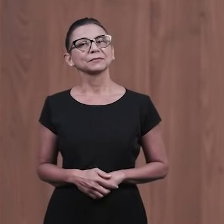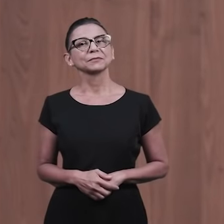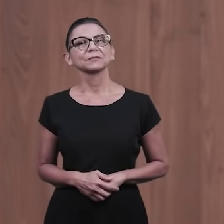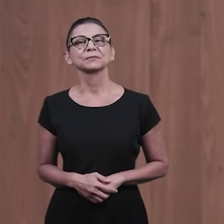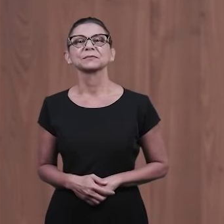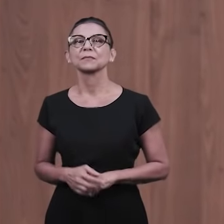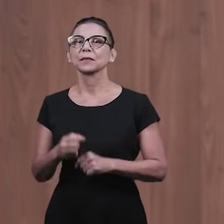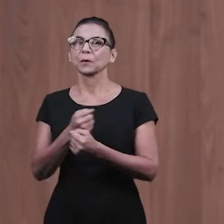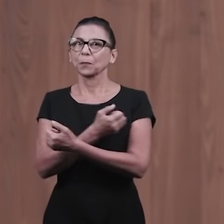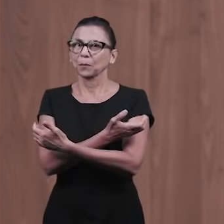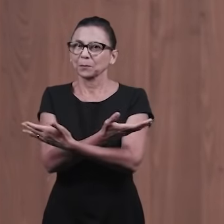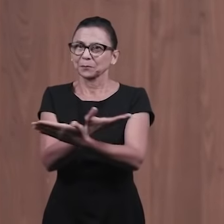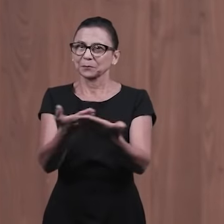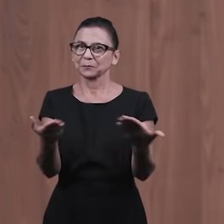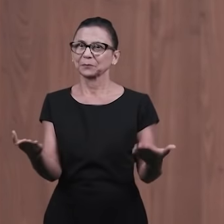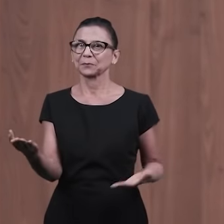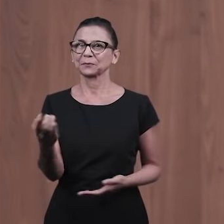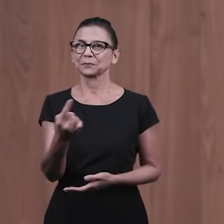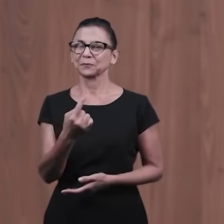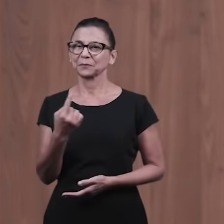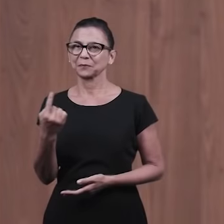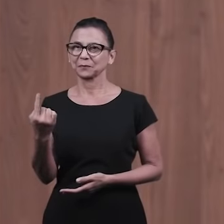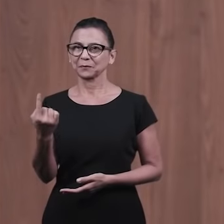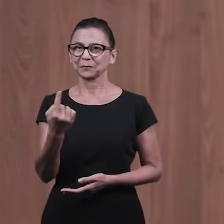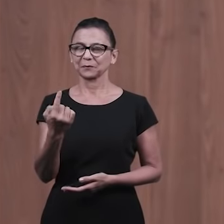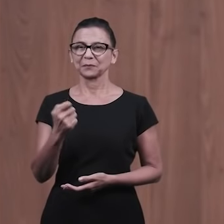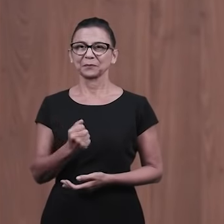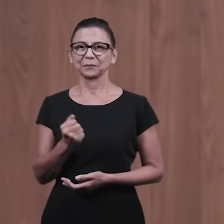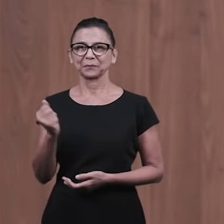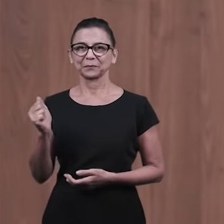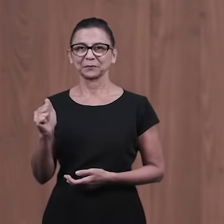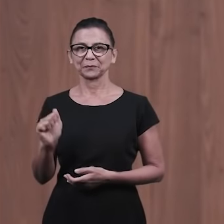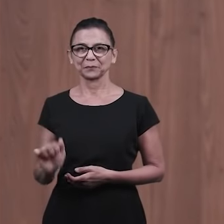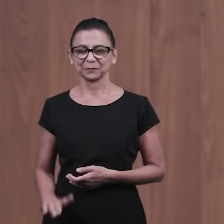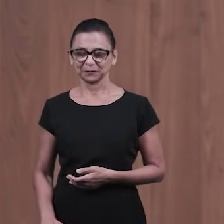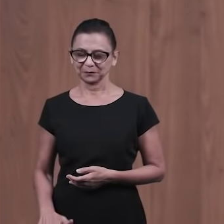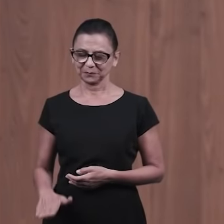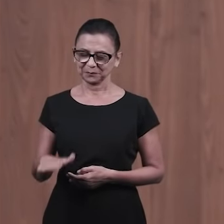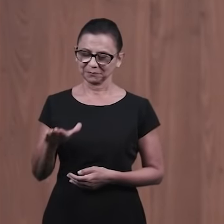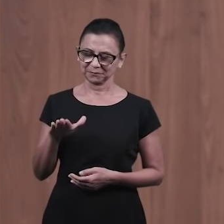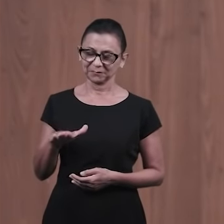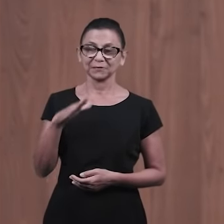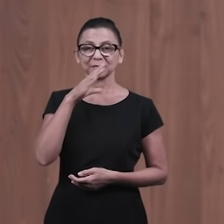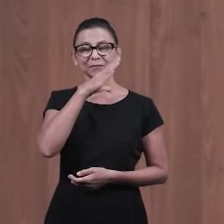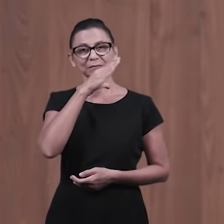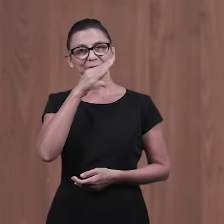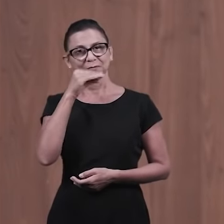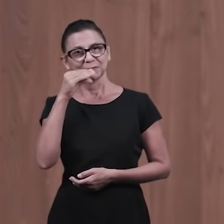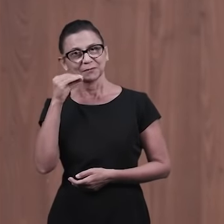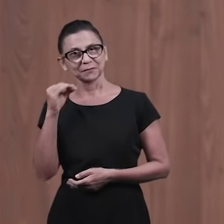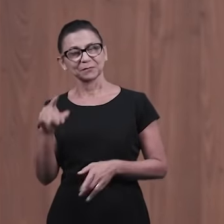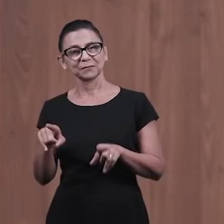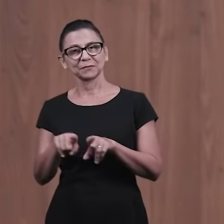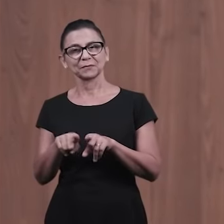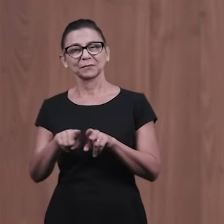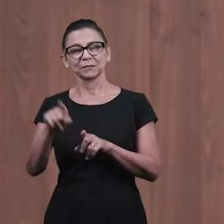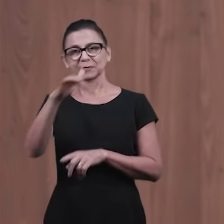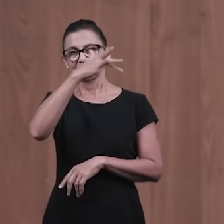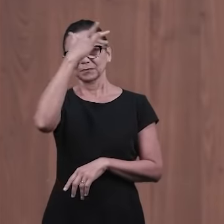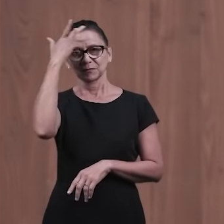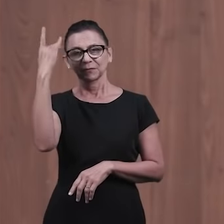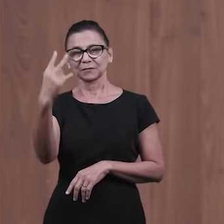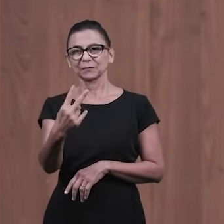Nós saudamos a todas as crianças, intermediários, adolescentes e os irmãos que nos assistem com